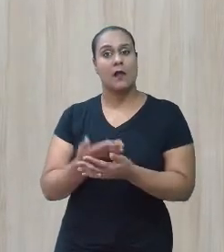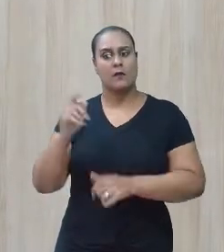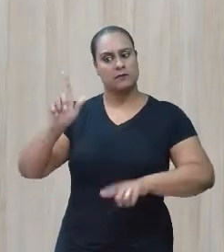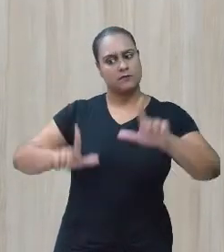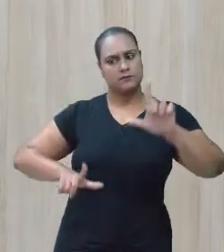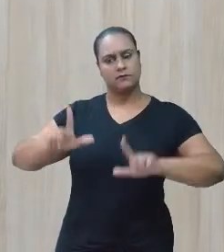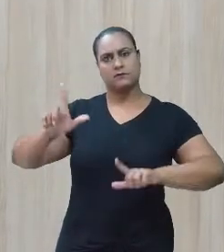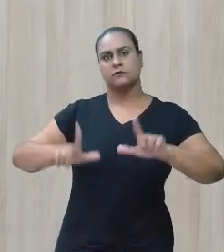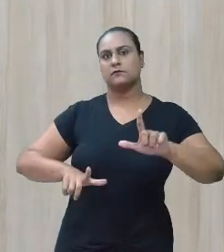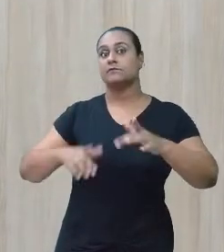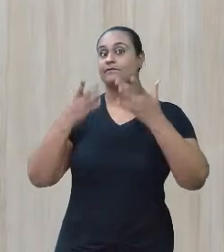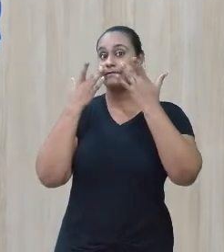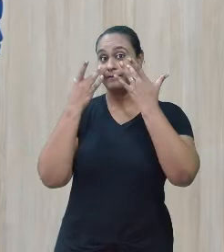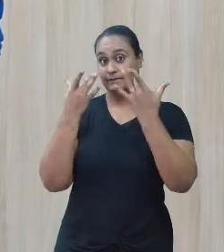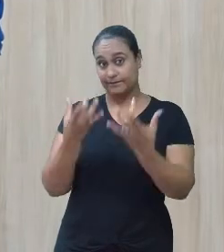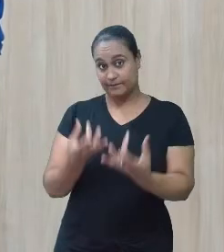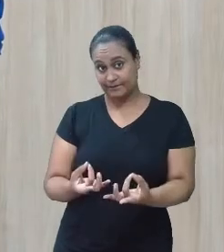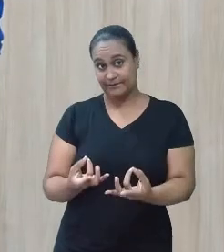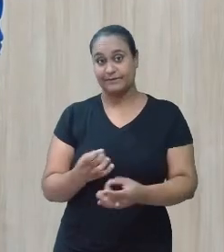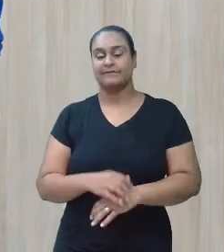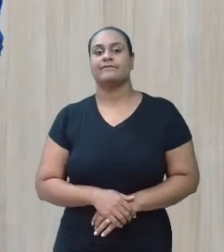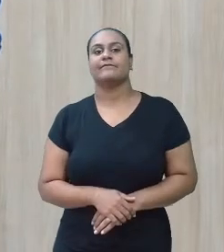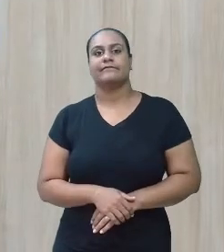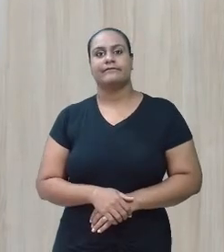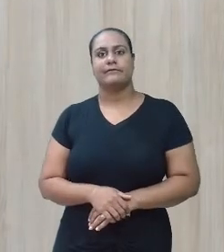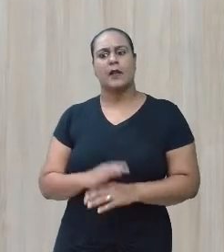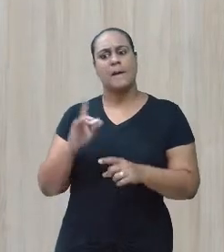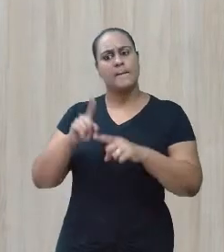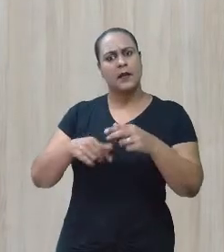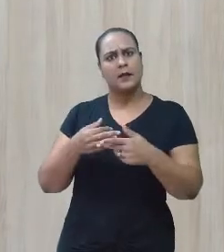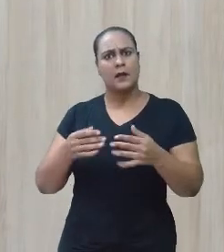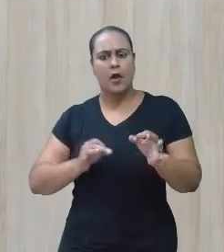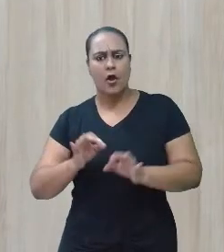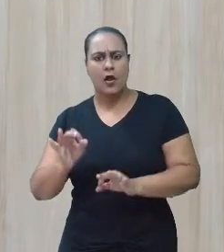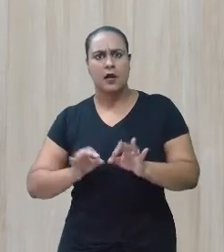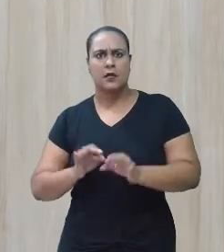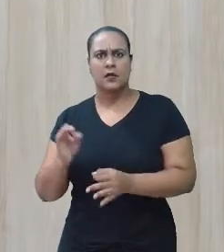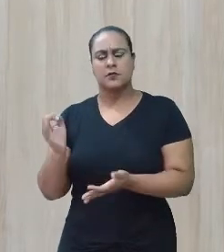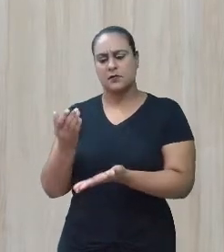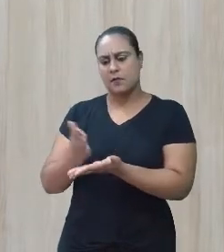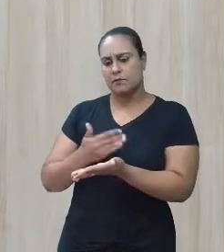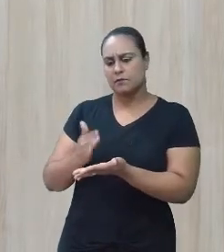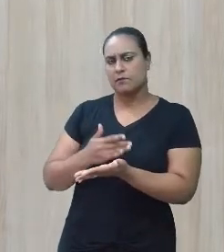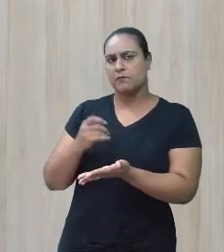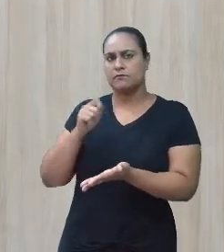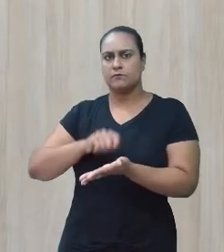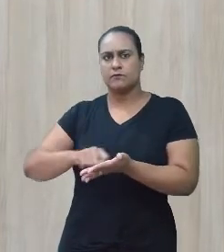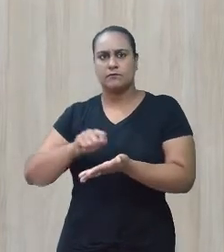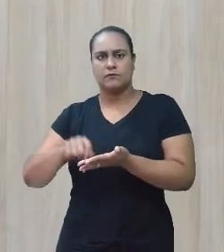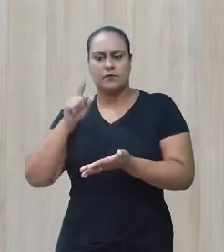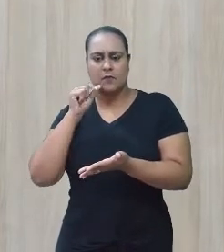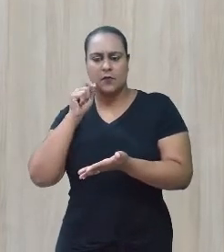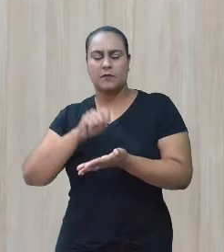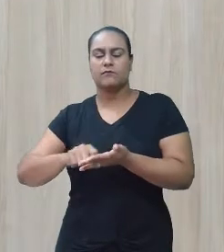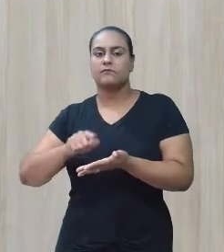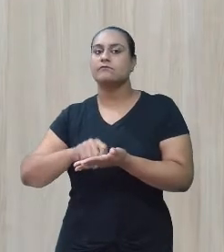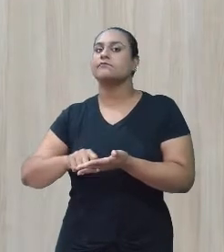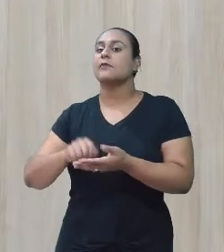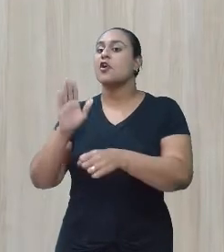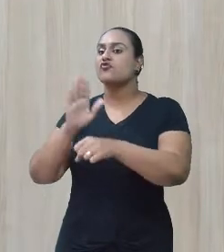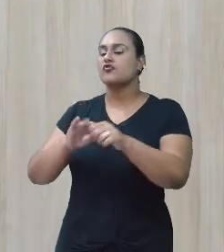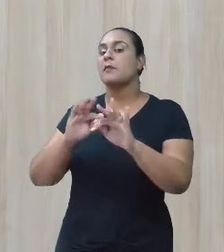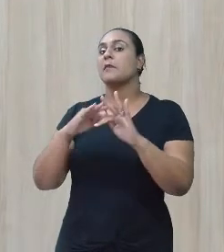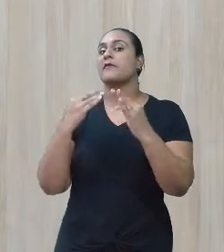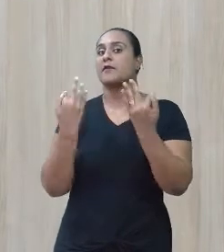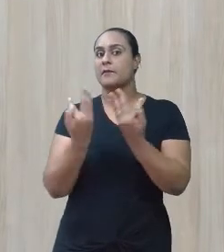TV. Prestem bastante atenção, tragam lápis, caderno, anotem as dúvidas de vocês, chama a família também, para